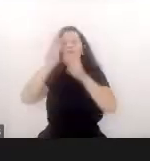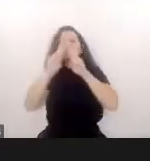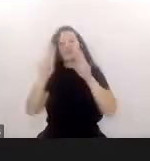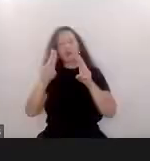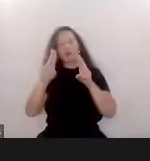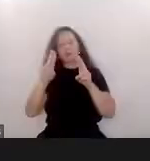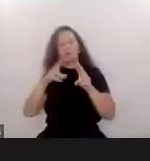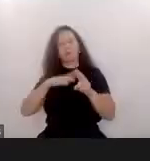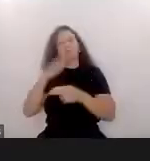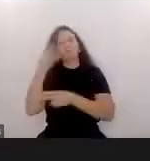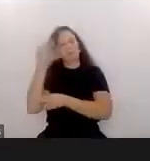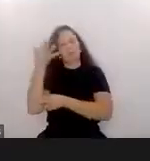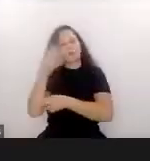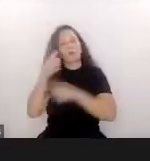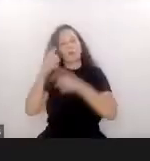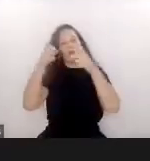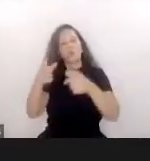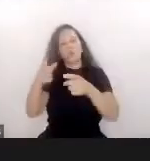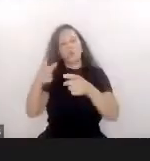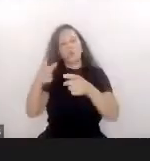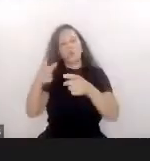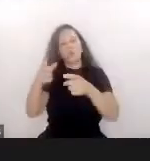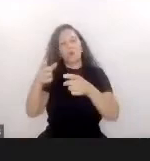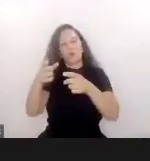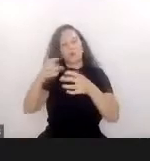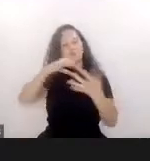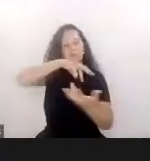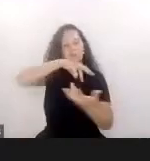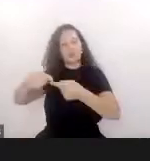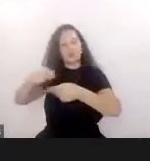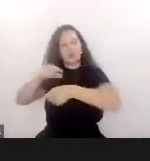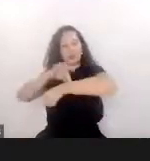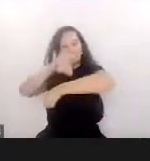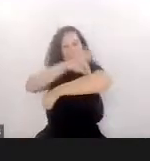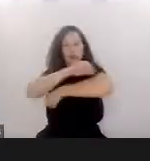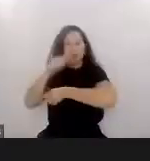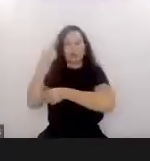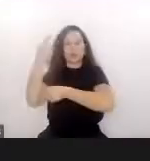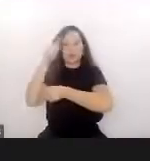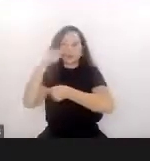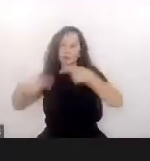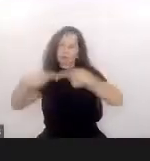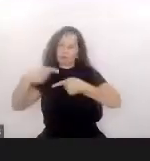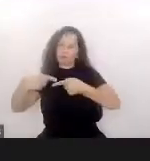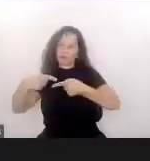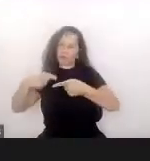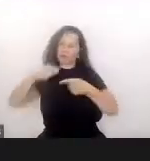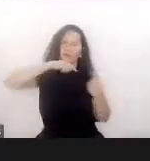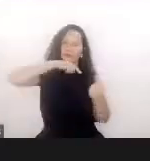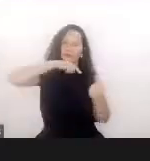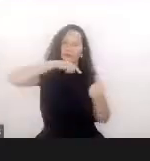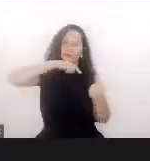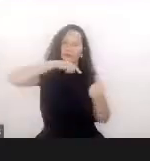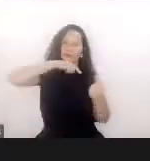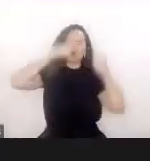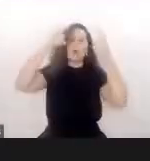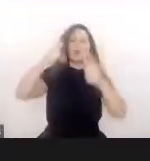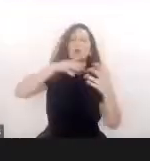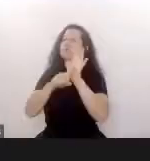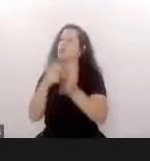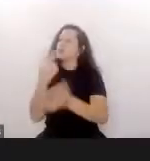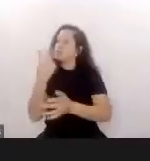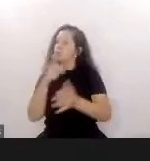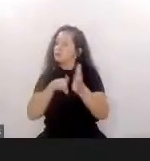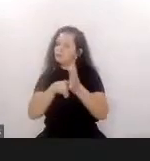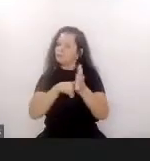como Geopolítica. O Lugar do Mundo, porque eu vou apresentar 2 trabalhos de pesquisa, onde o primeiro